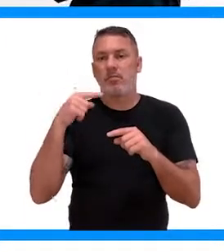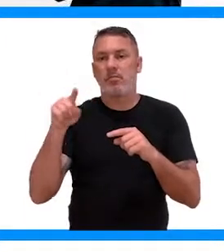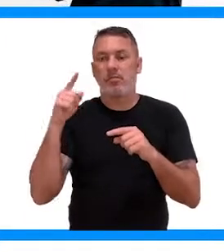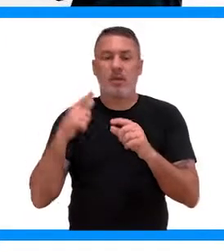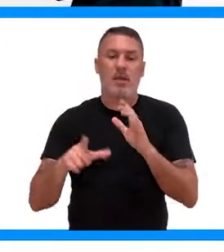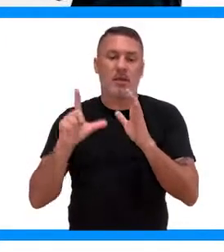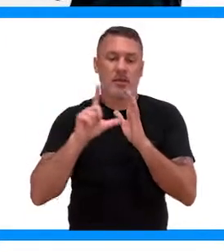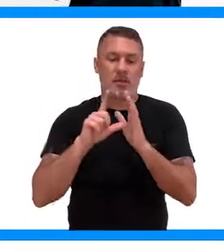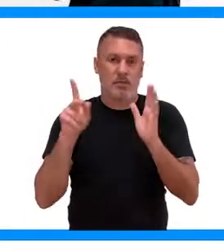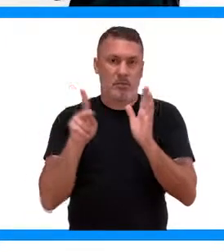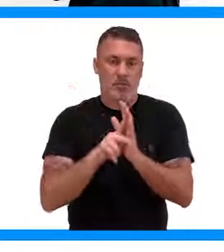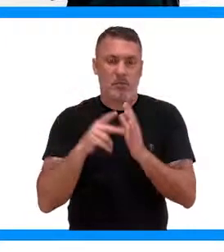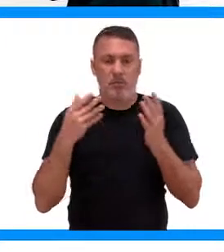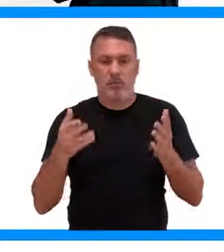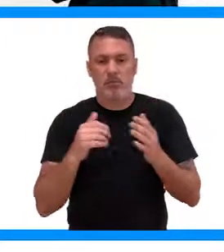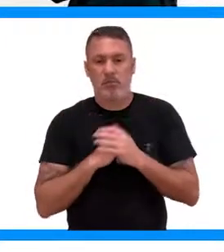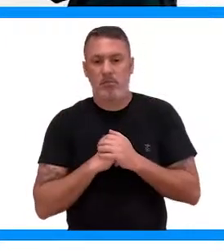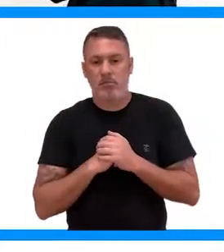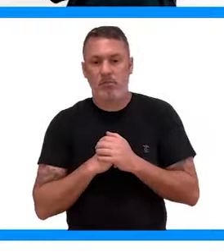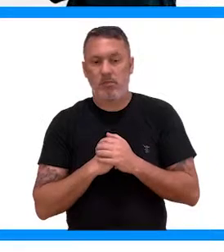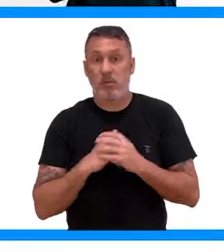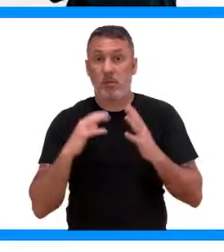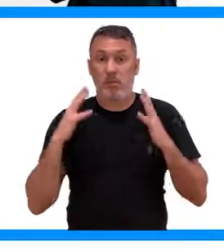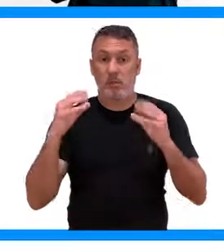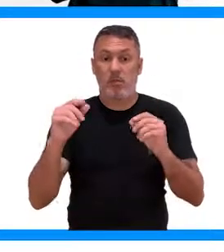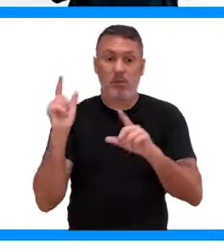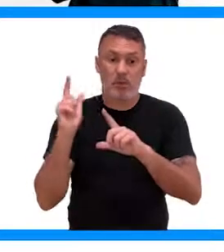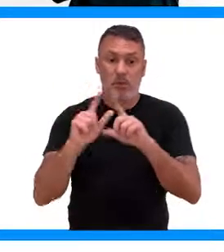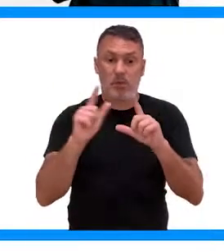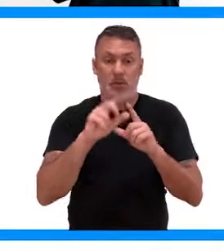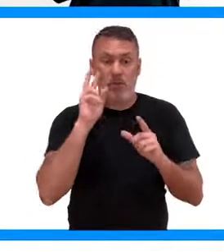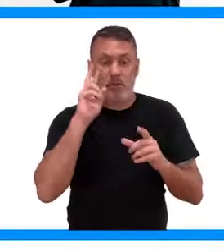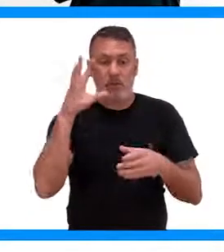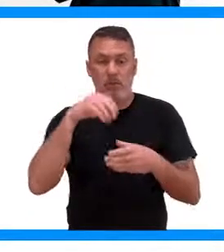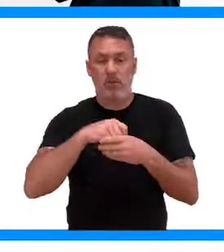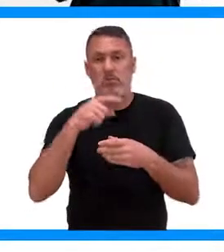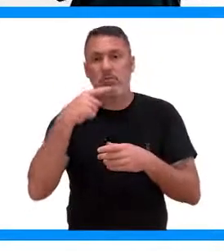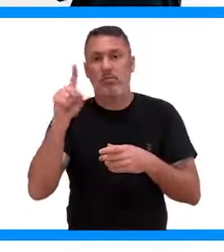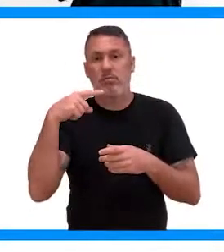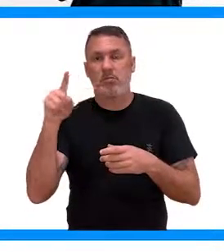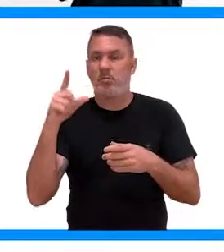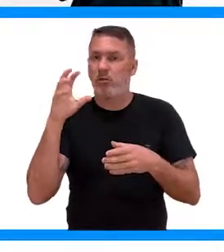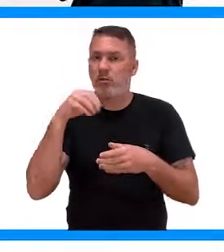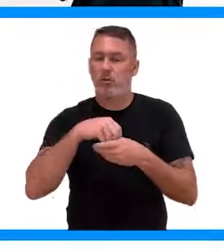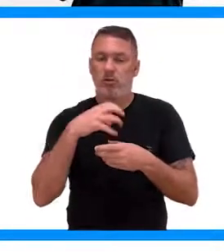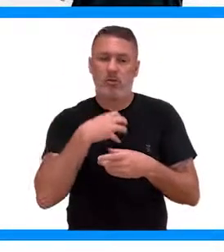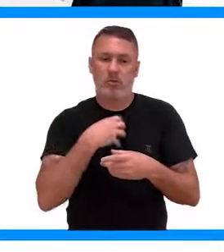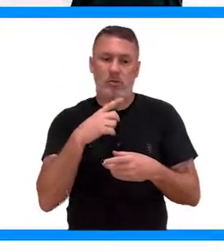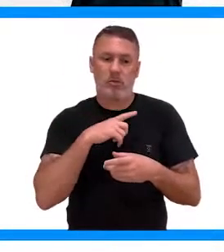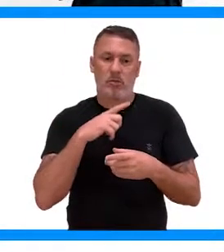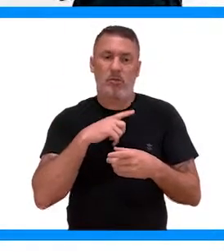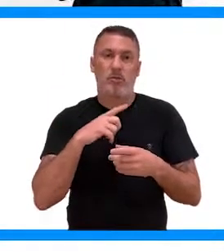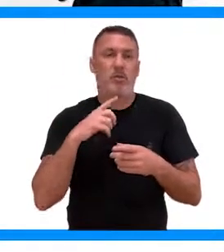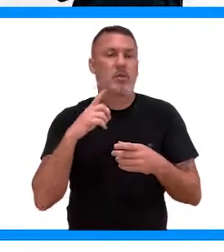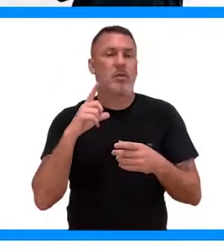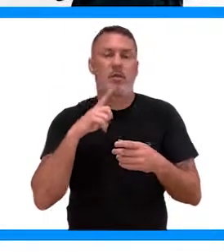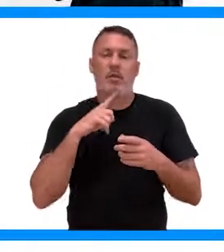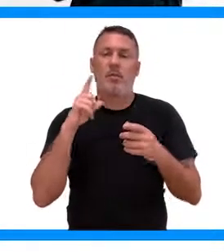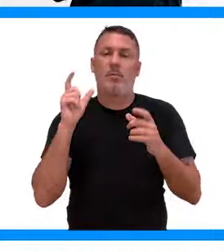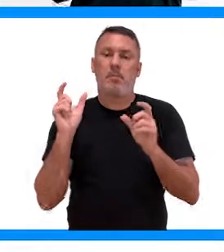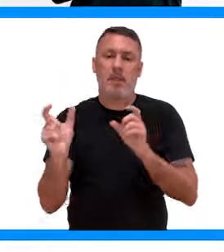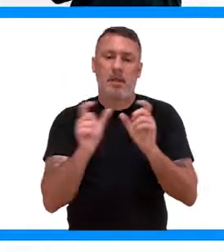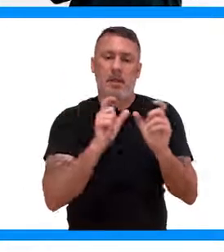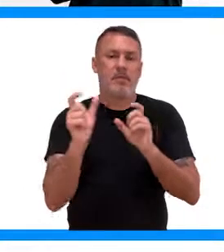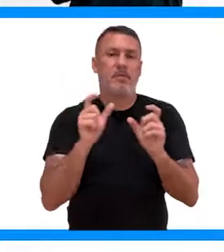tônica são anteriores à antepenúltima. Todas as sobresdrúxulas são acentuadas. Então, todas